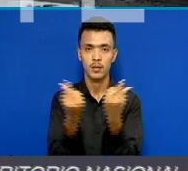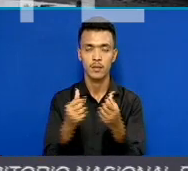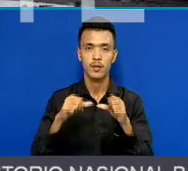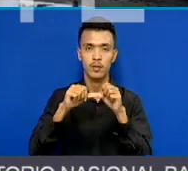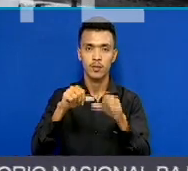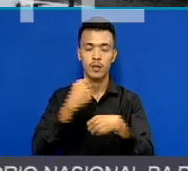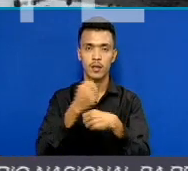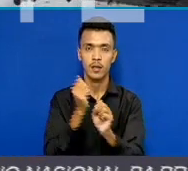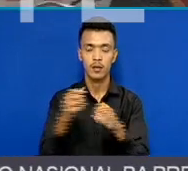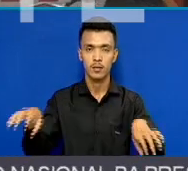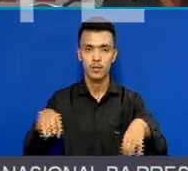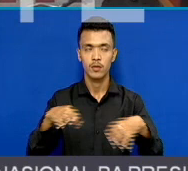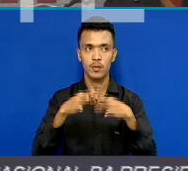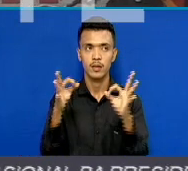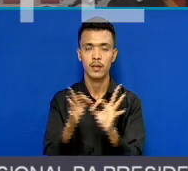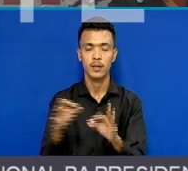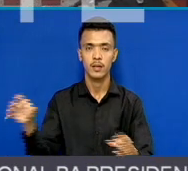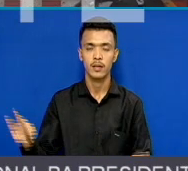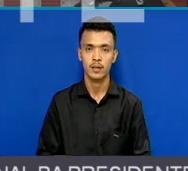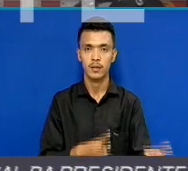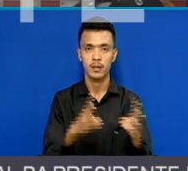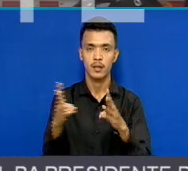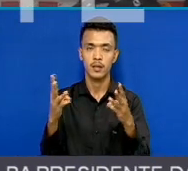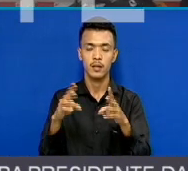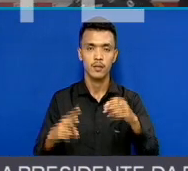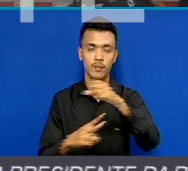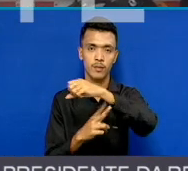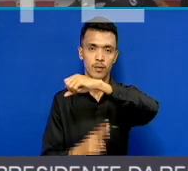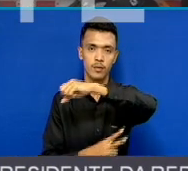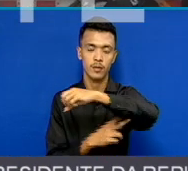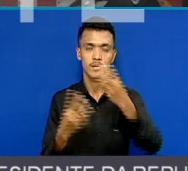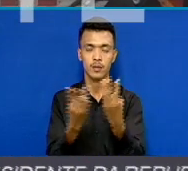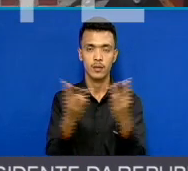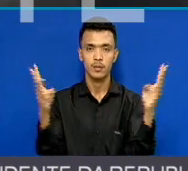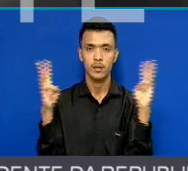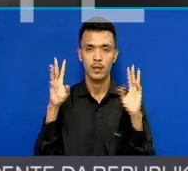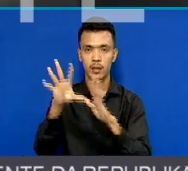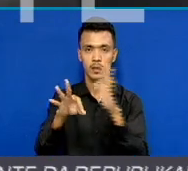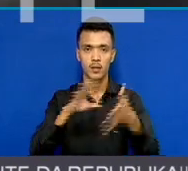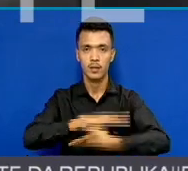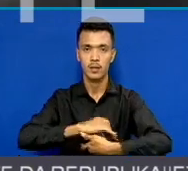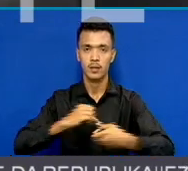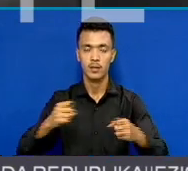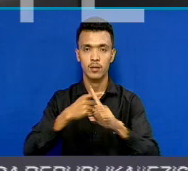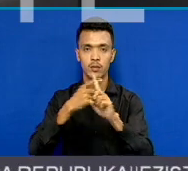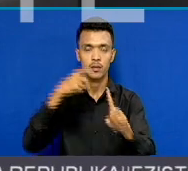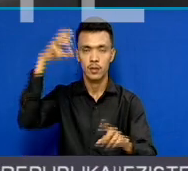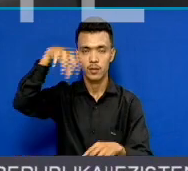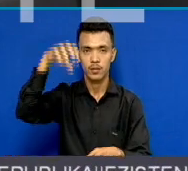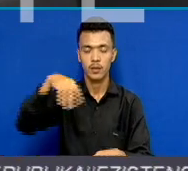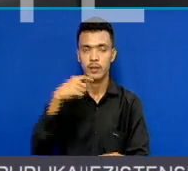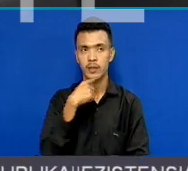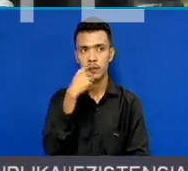de normalização da estrada, ponte, no barragem Siranebecoto de estragos, causa Rússia Udan. Ana Paula da Cruz